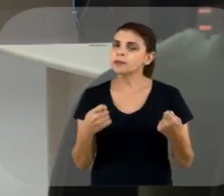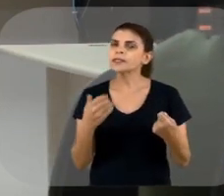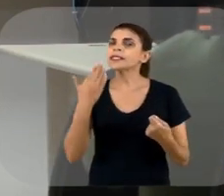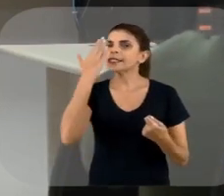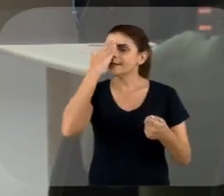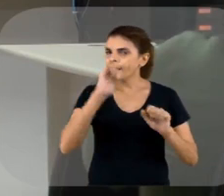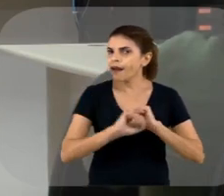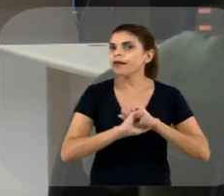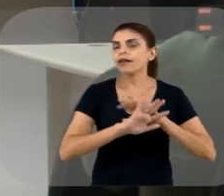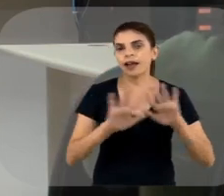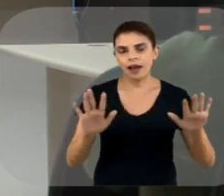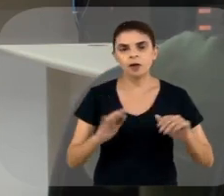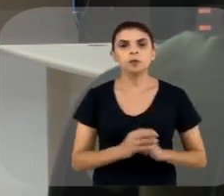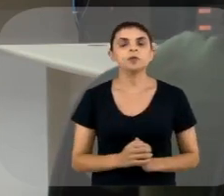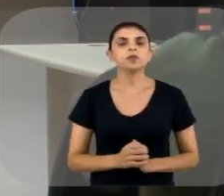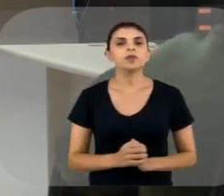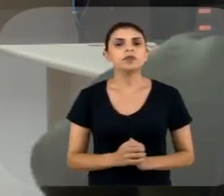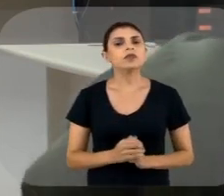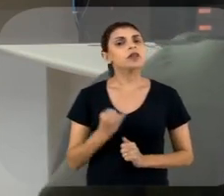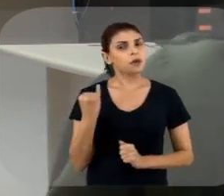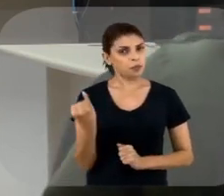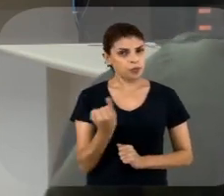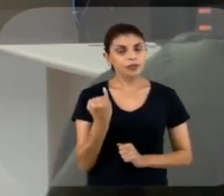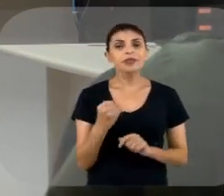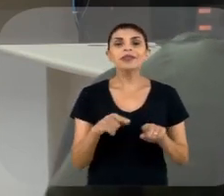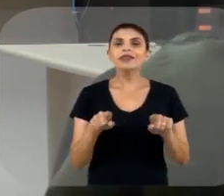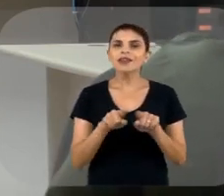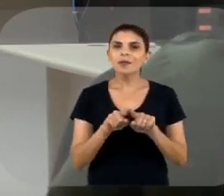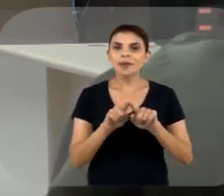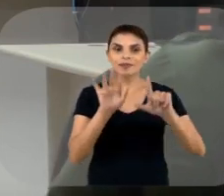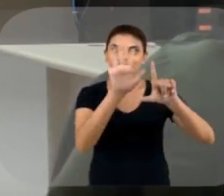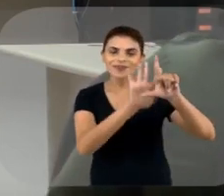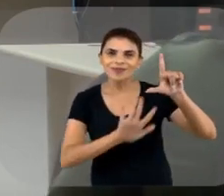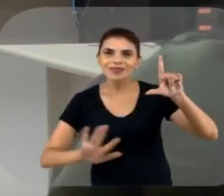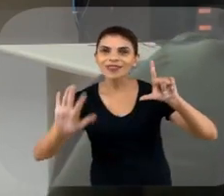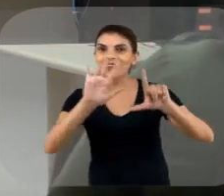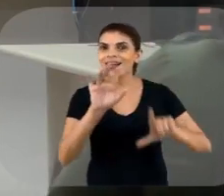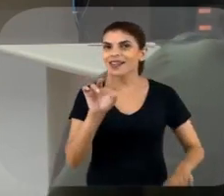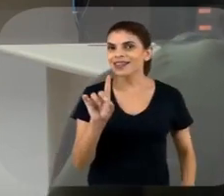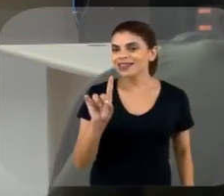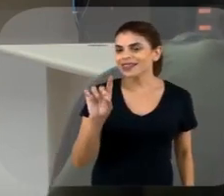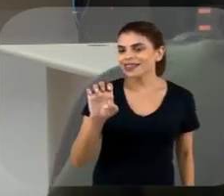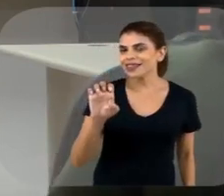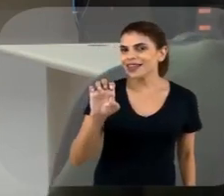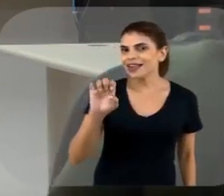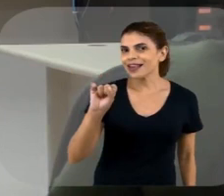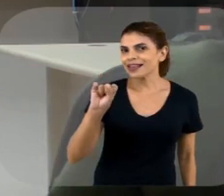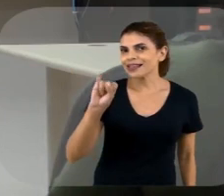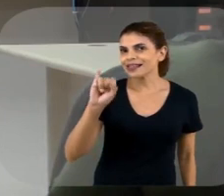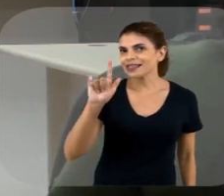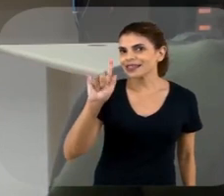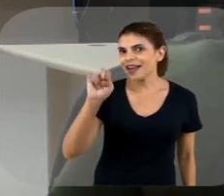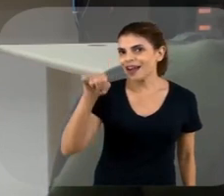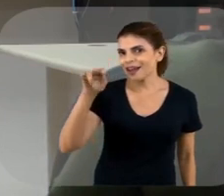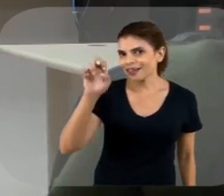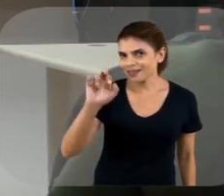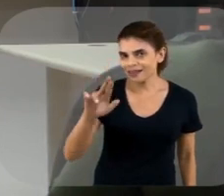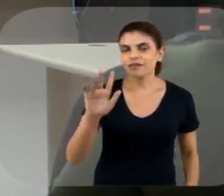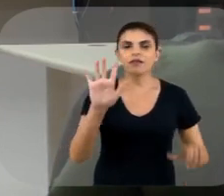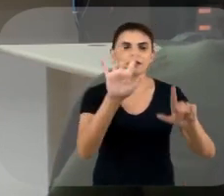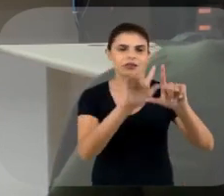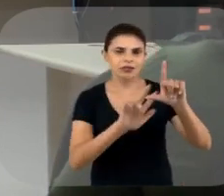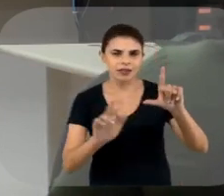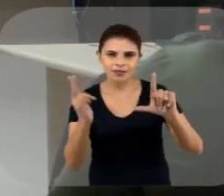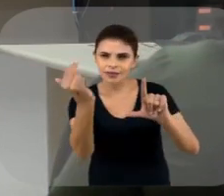É muito importante isso, né, a questão do design gráfico e da interface. Um curso, ele não